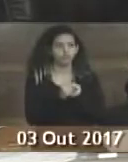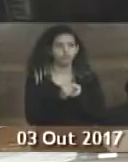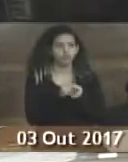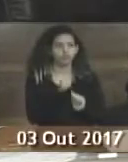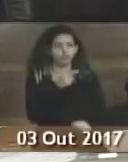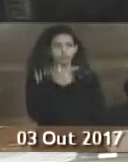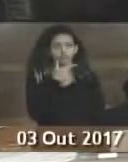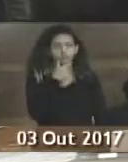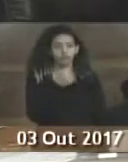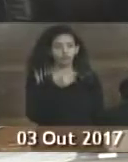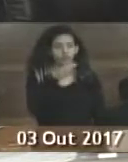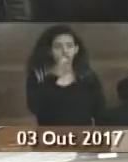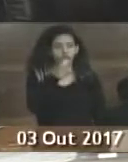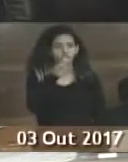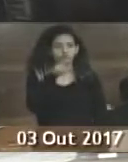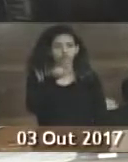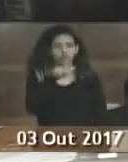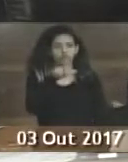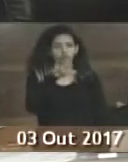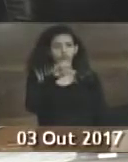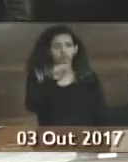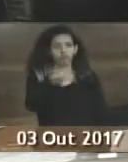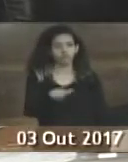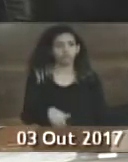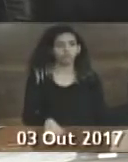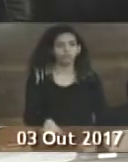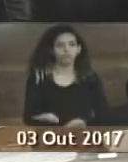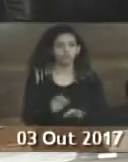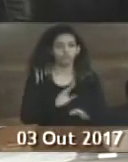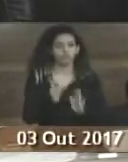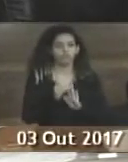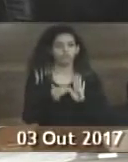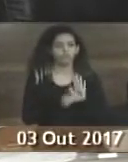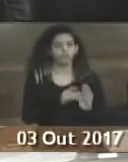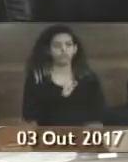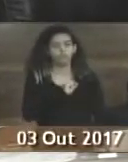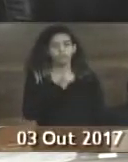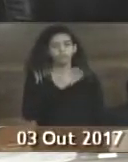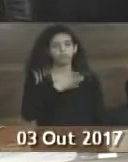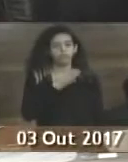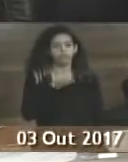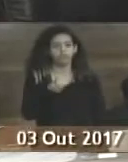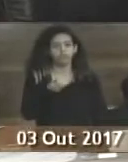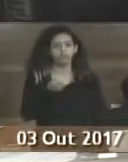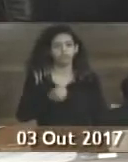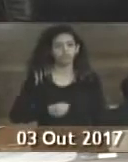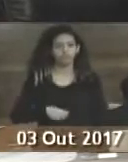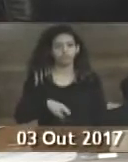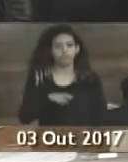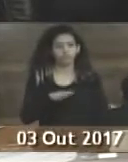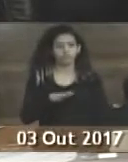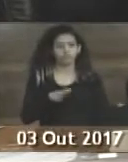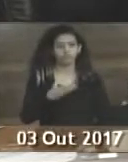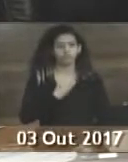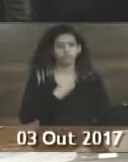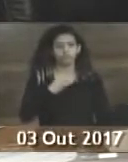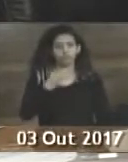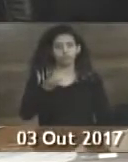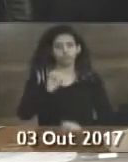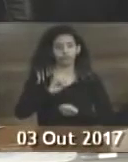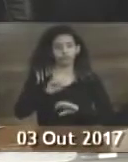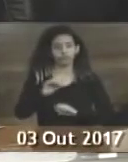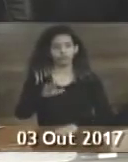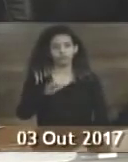Brito ao ilustríssimo senhor Elvis Vieira da Costa. Projeto de decreto legislativo número 46/17, concedendo medalha de mérito educacional ao professor Júlio